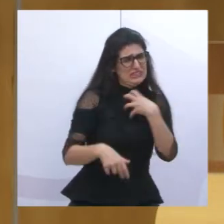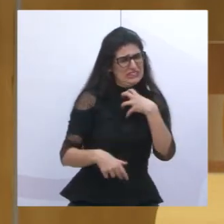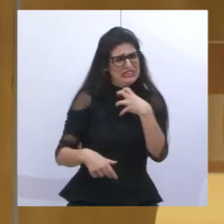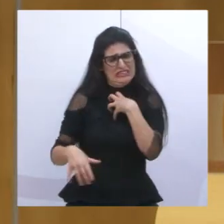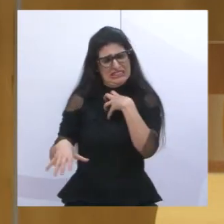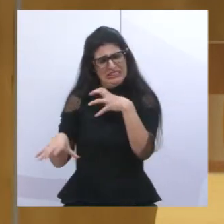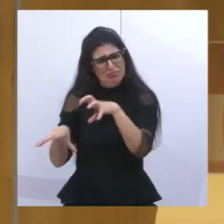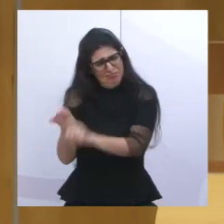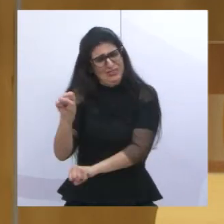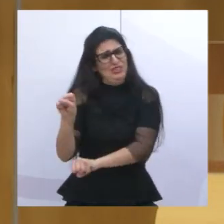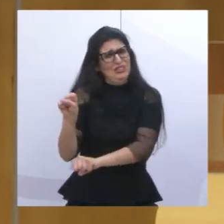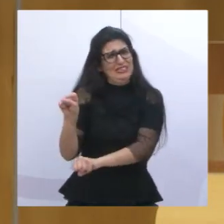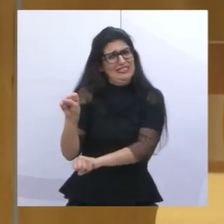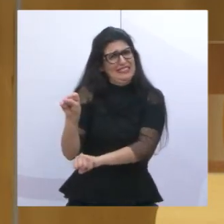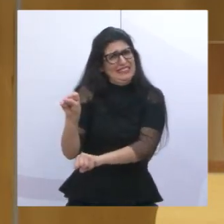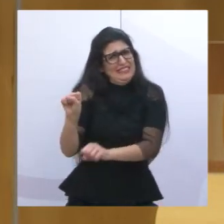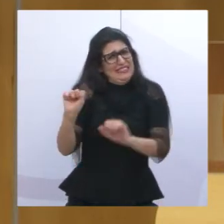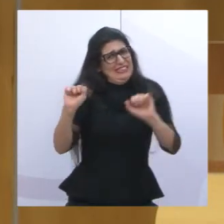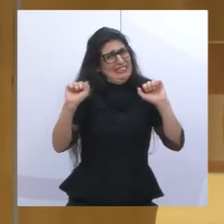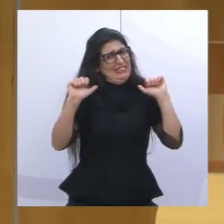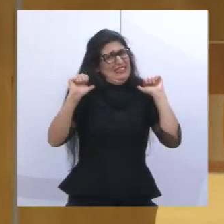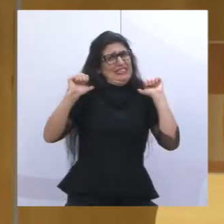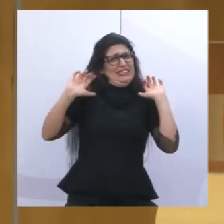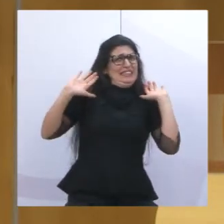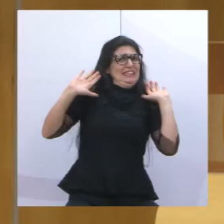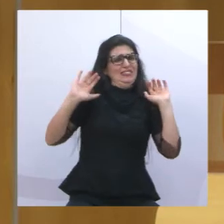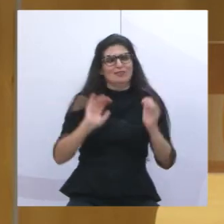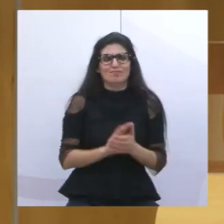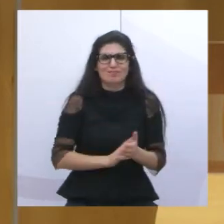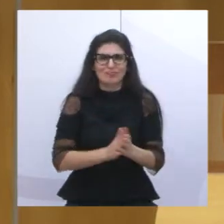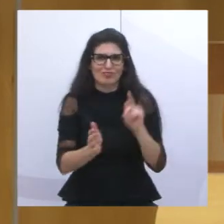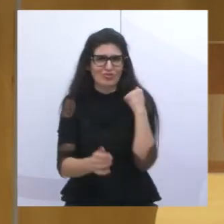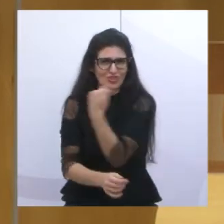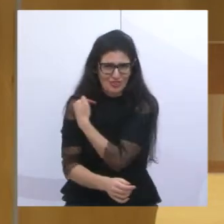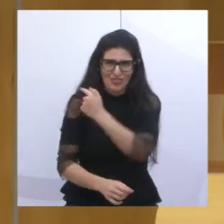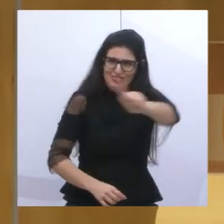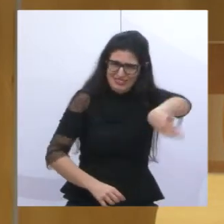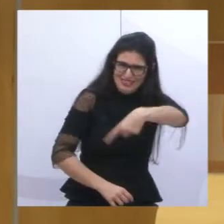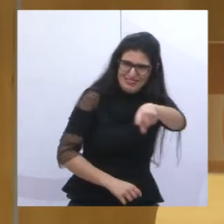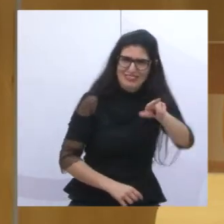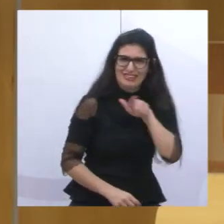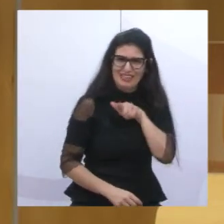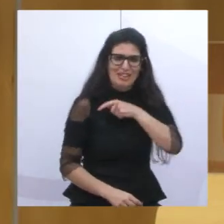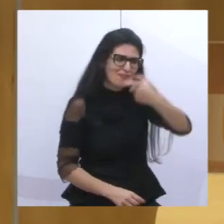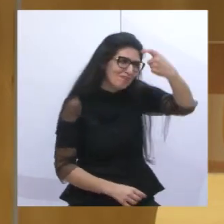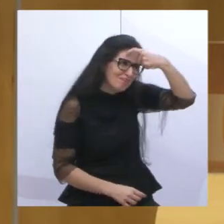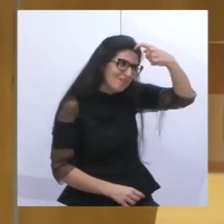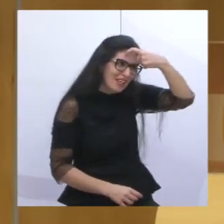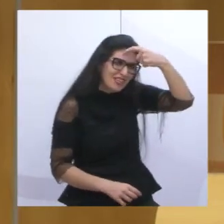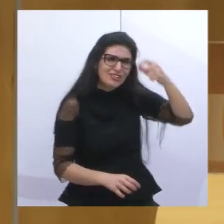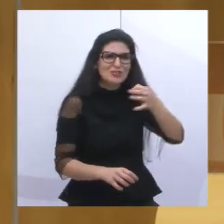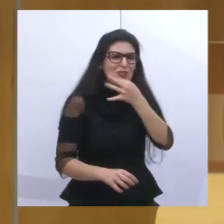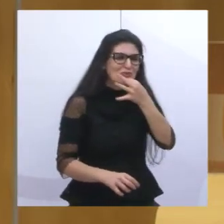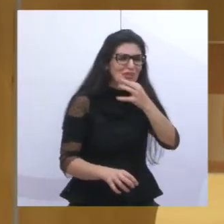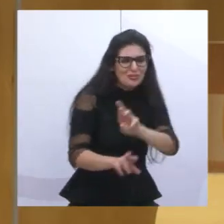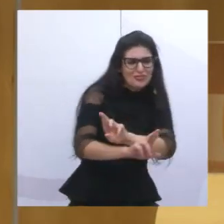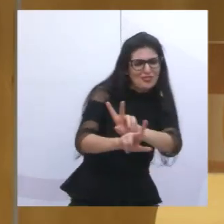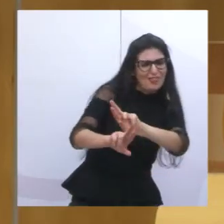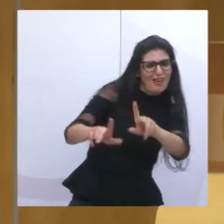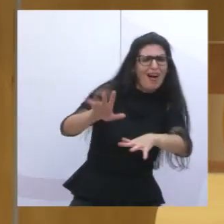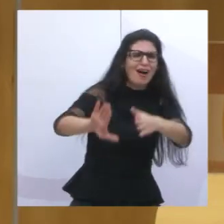prejudicado na questão. Nós aqui, obviamente, temos pensamentos diversos. Às